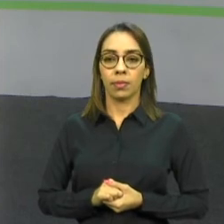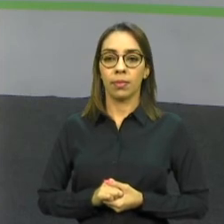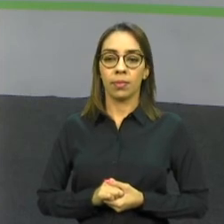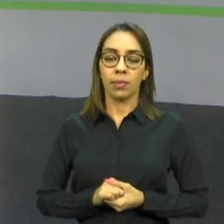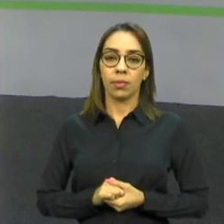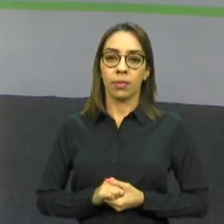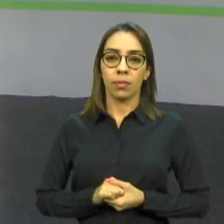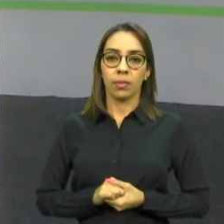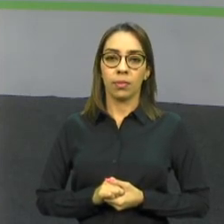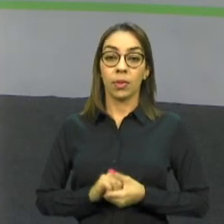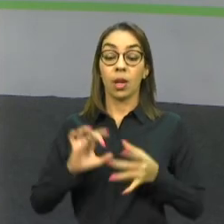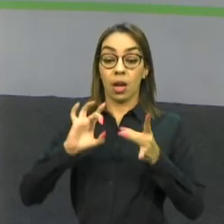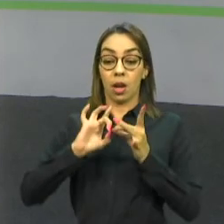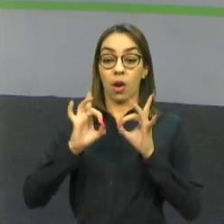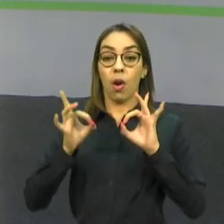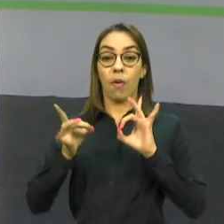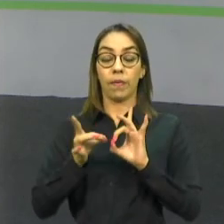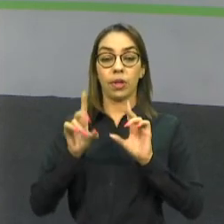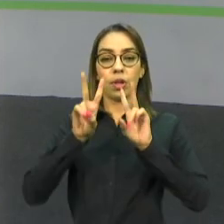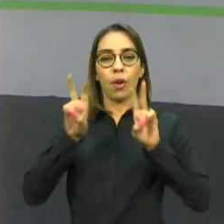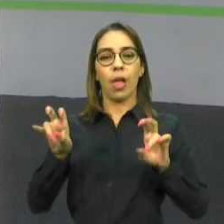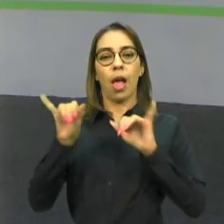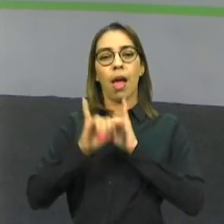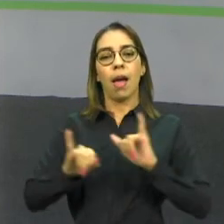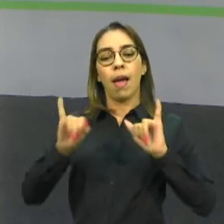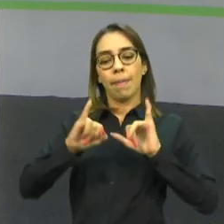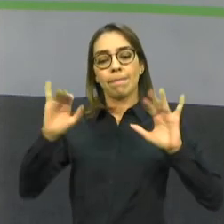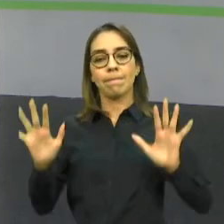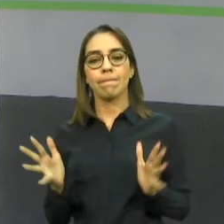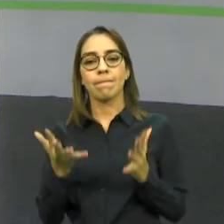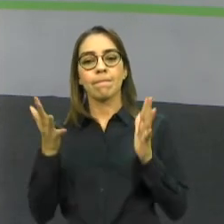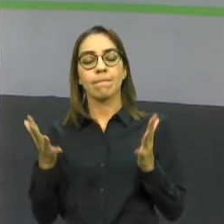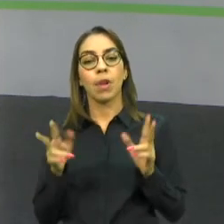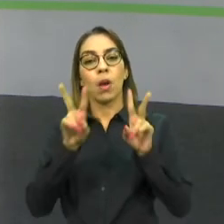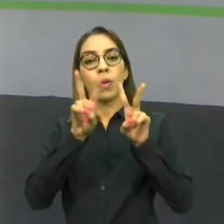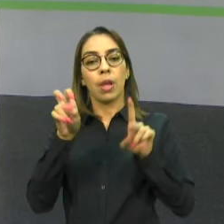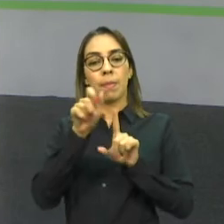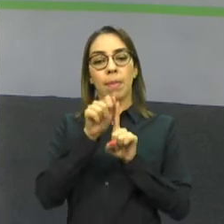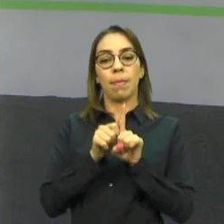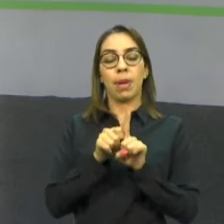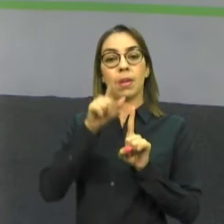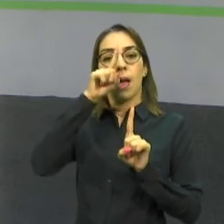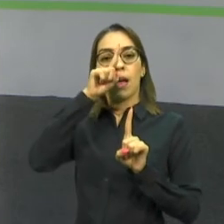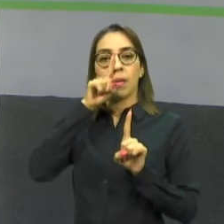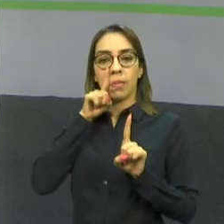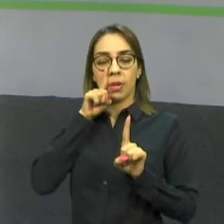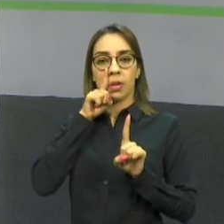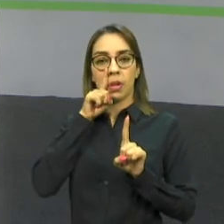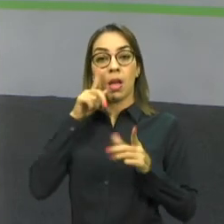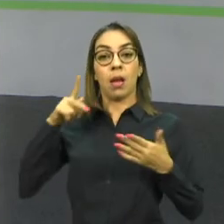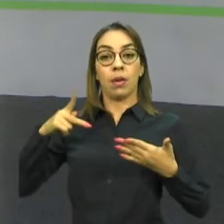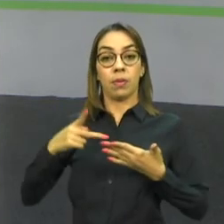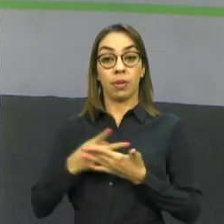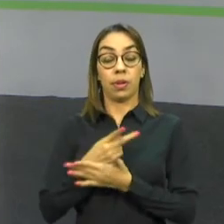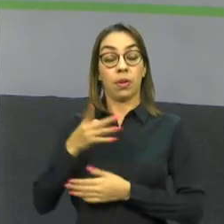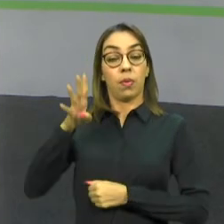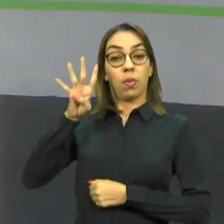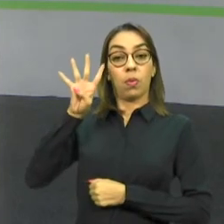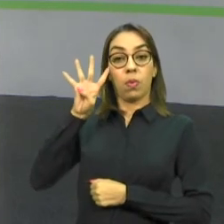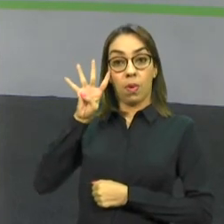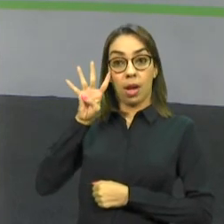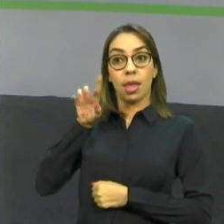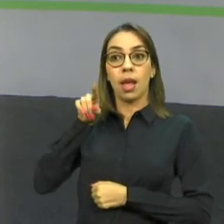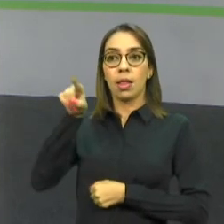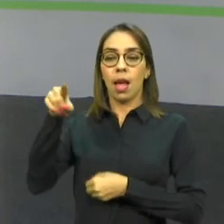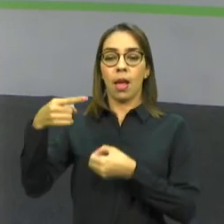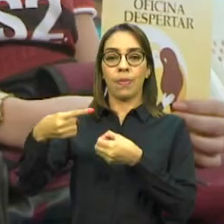A oficina Despertar, que é realizada em alusão ao Setembro Amarelo, foi realizada nesta quarta-feira, lá no município